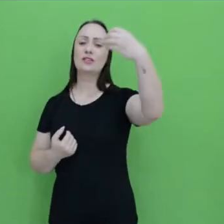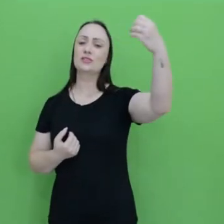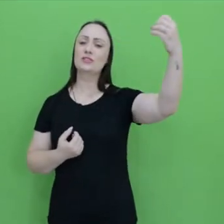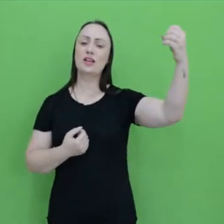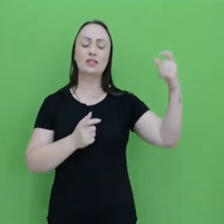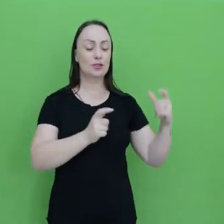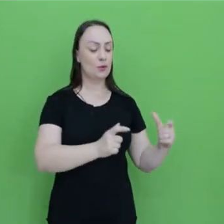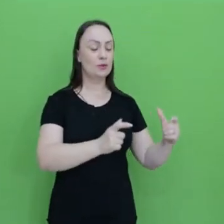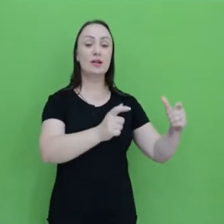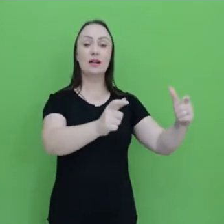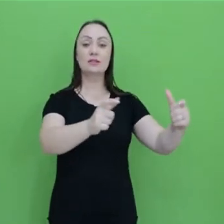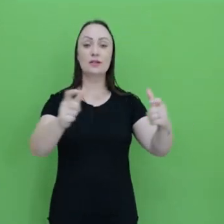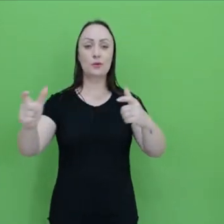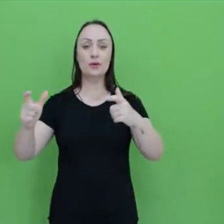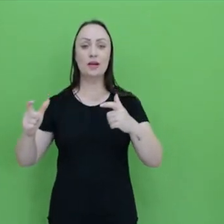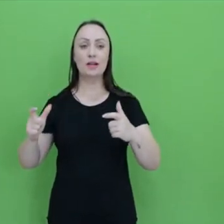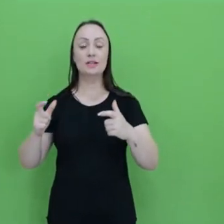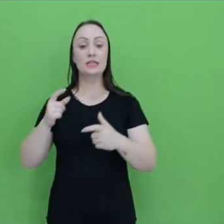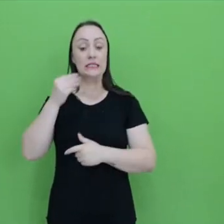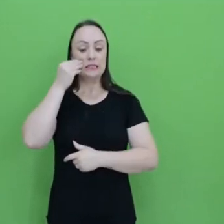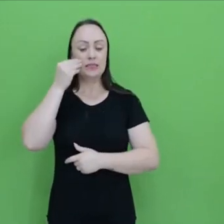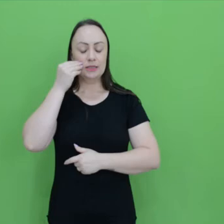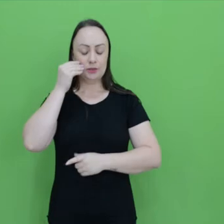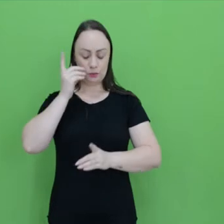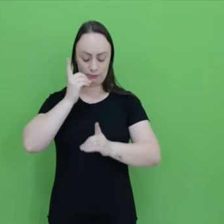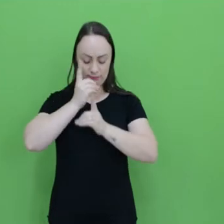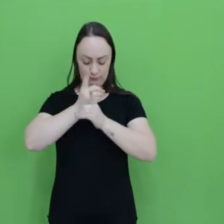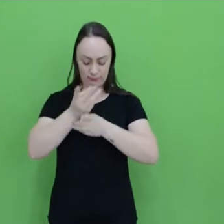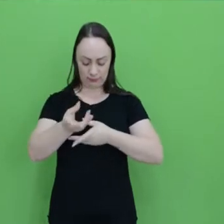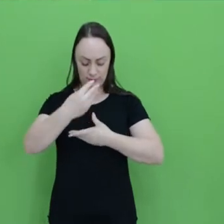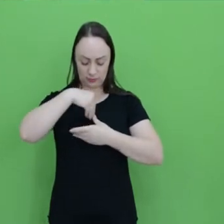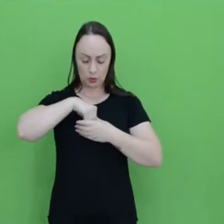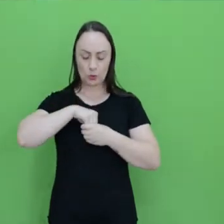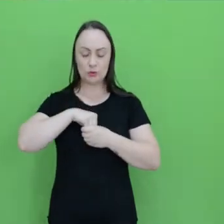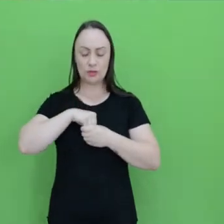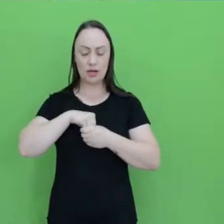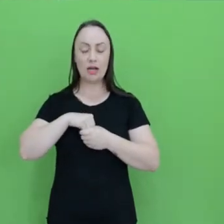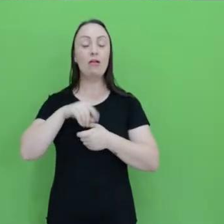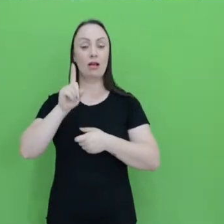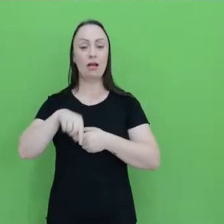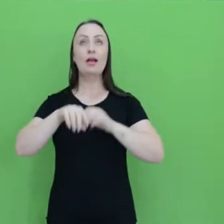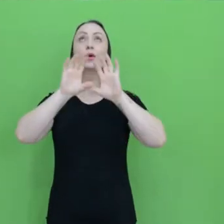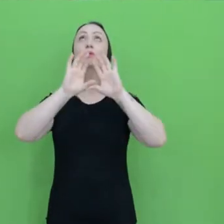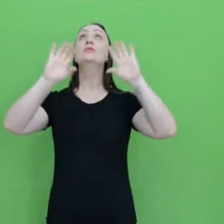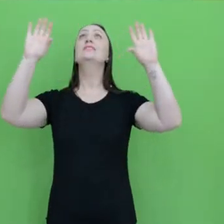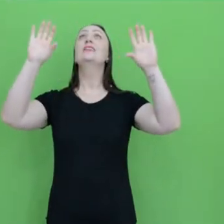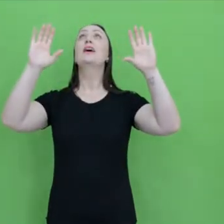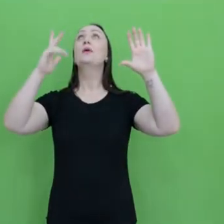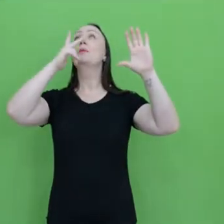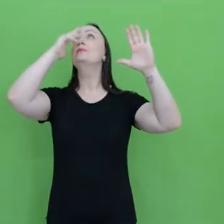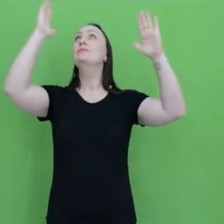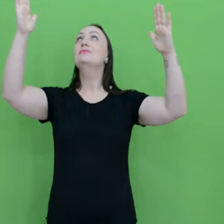lugar procurando se encontrar, tendo o céu como teto